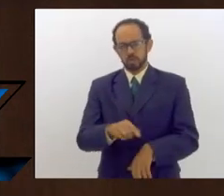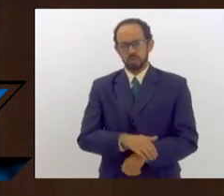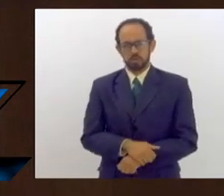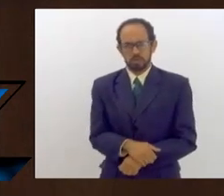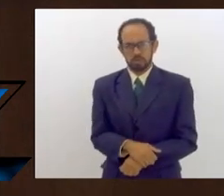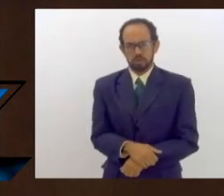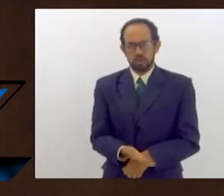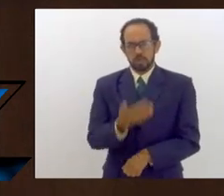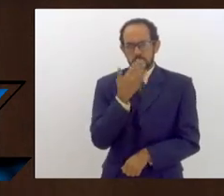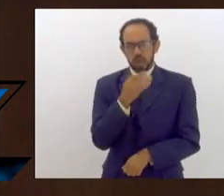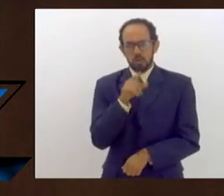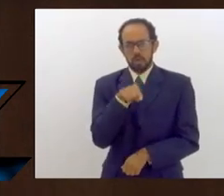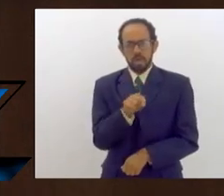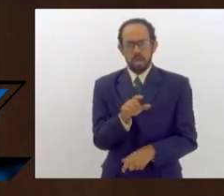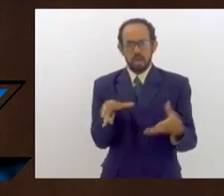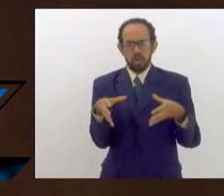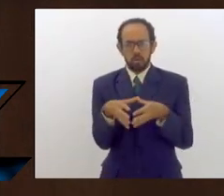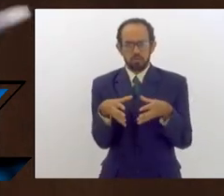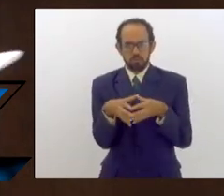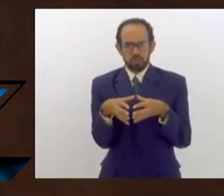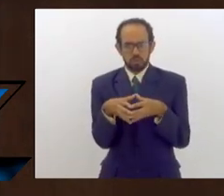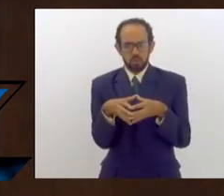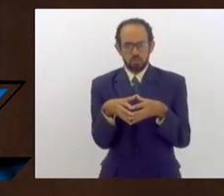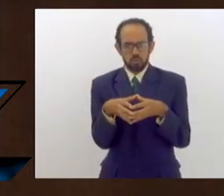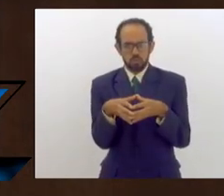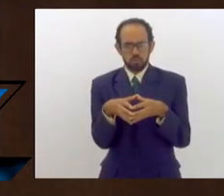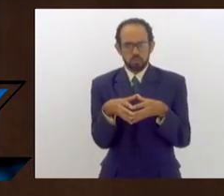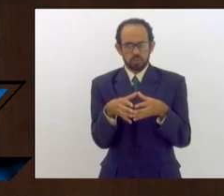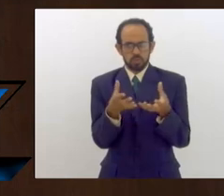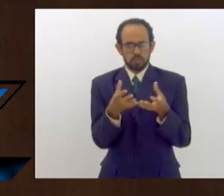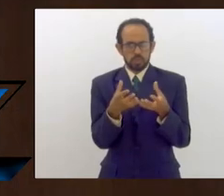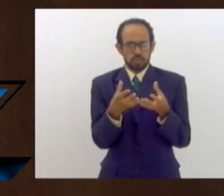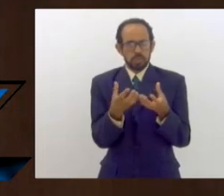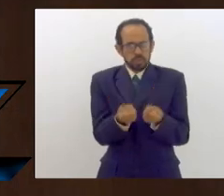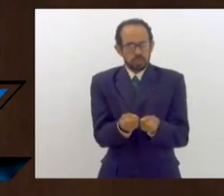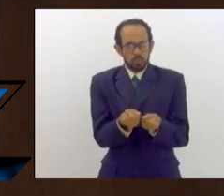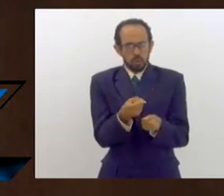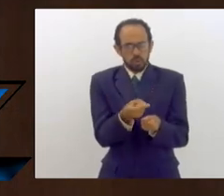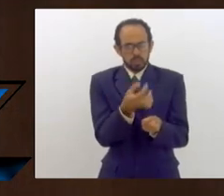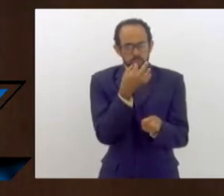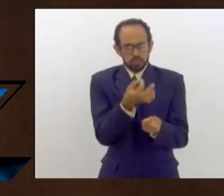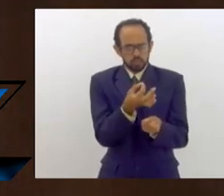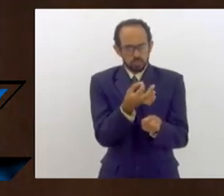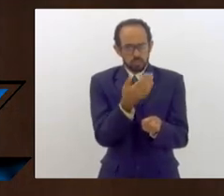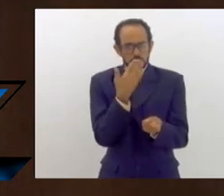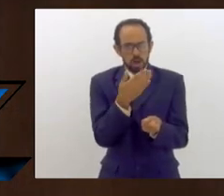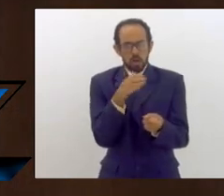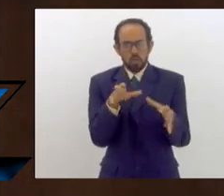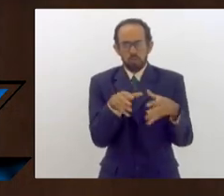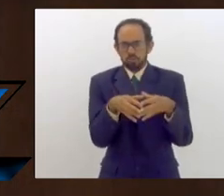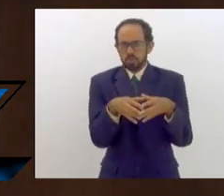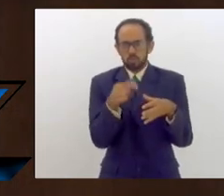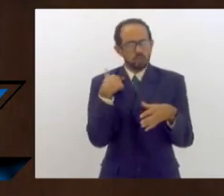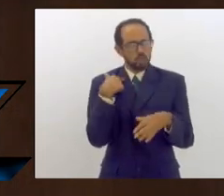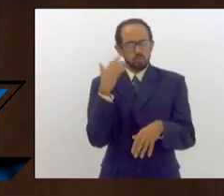qual comissão é que respaldou essa indicação que comissão é essa que eu não estou sabendo qual é a gente